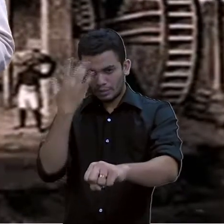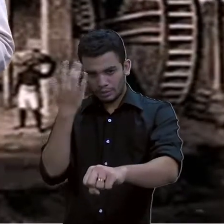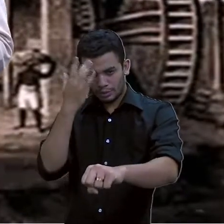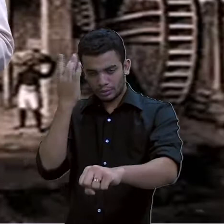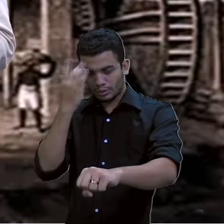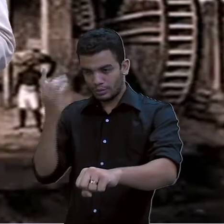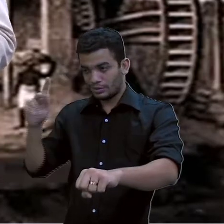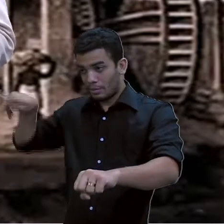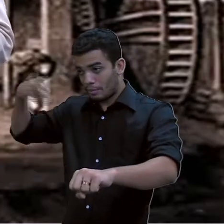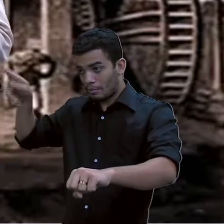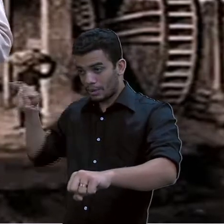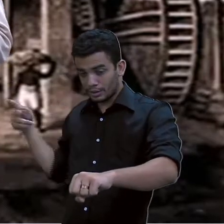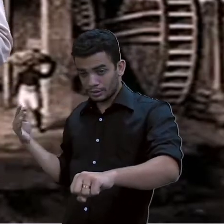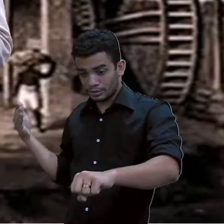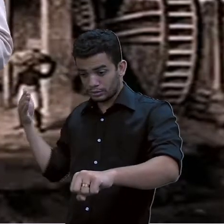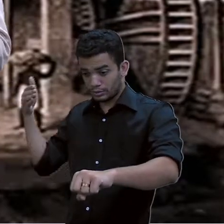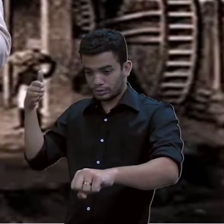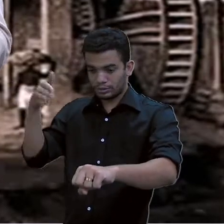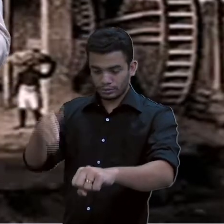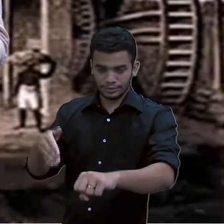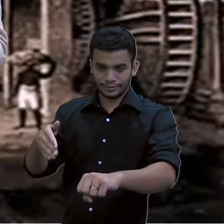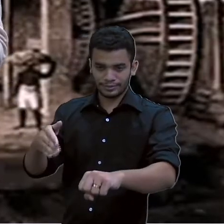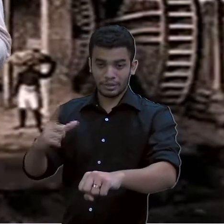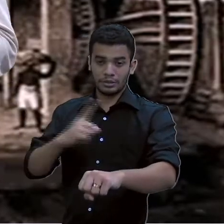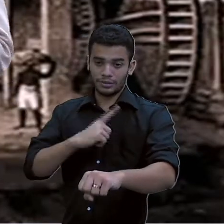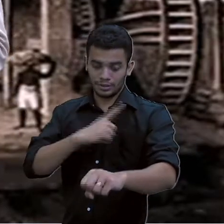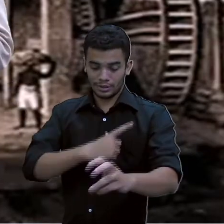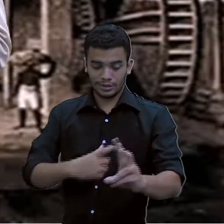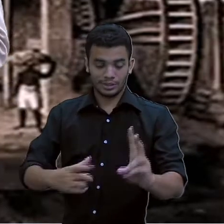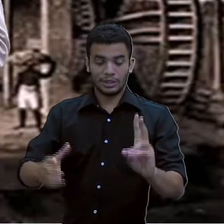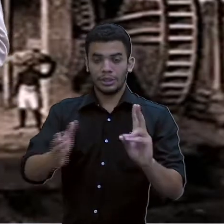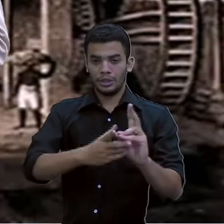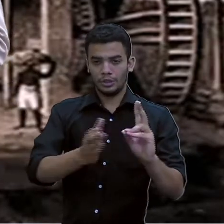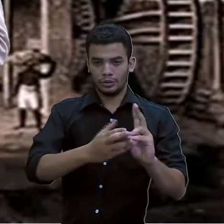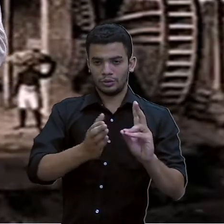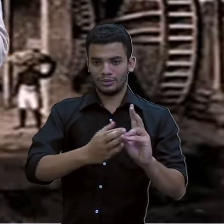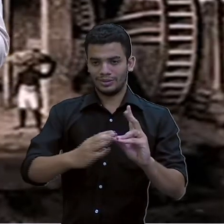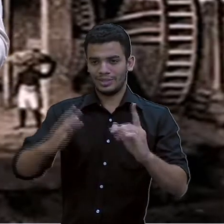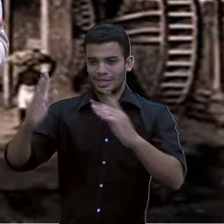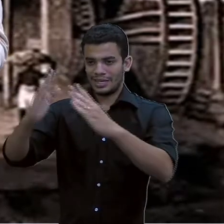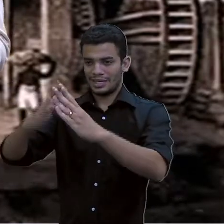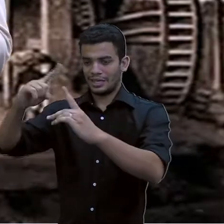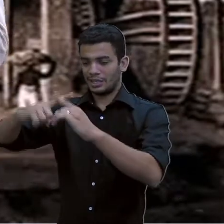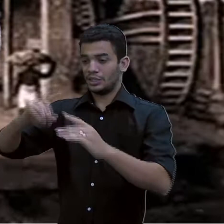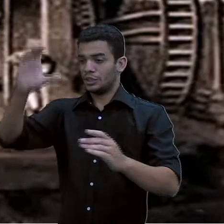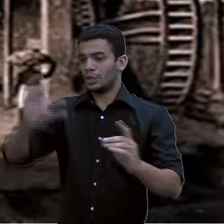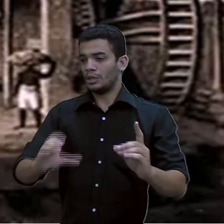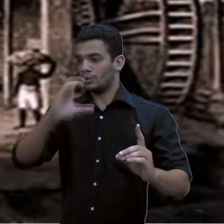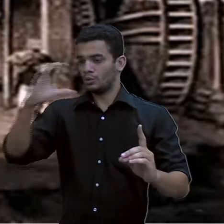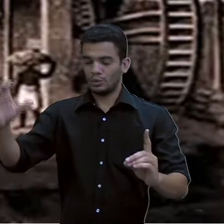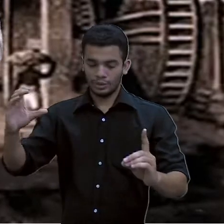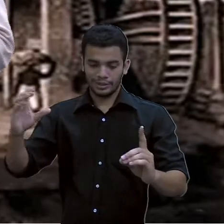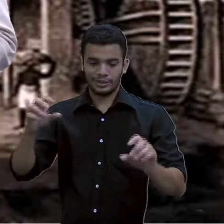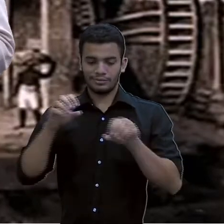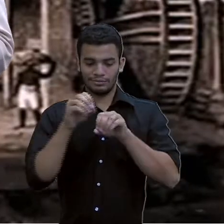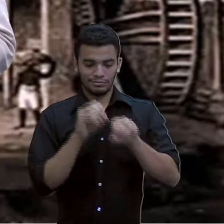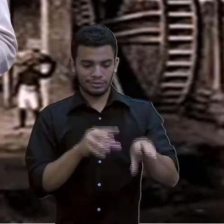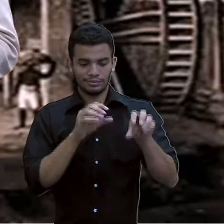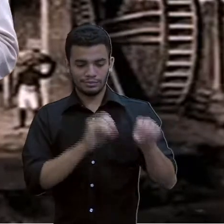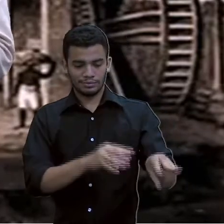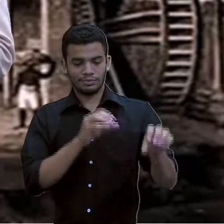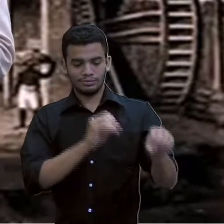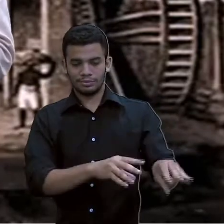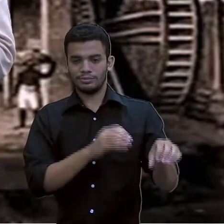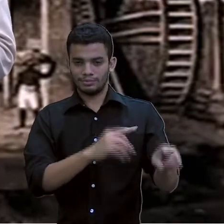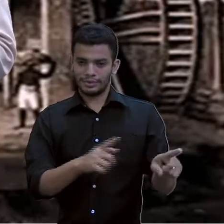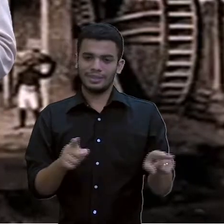engenho, índios, catequizados, negros, africanos, escravizados e